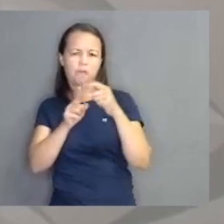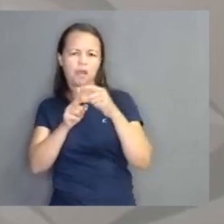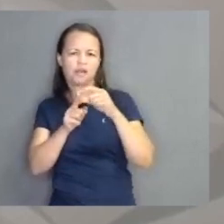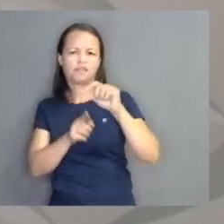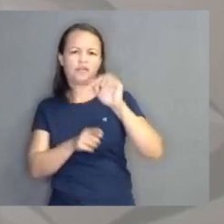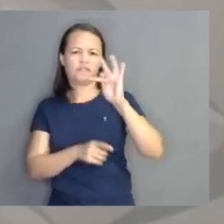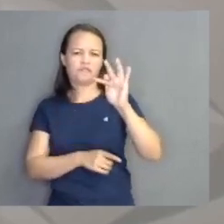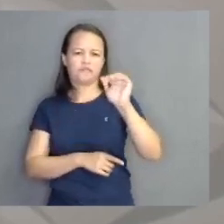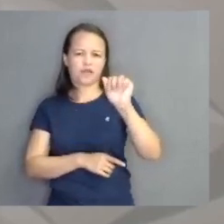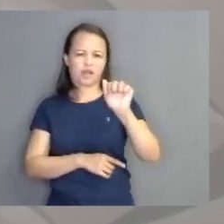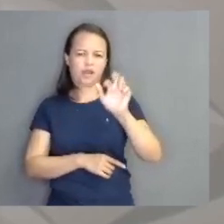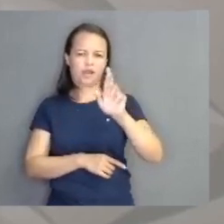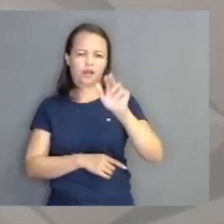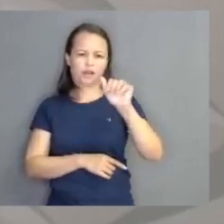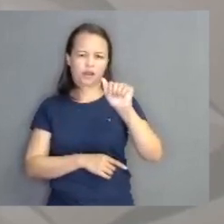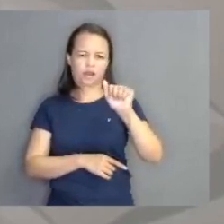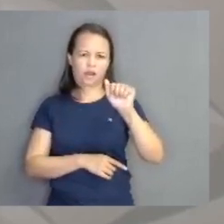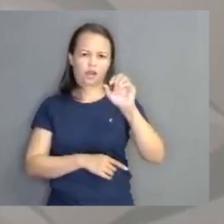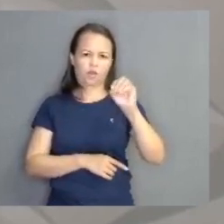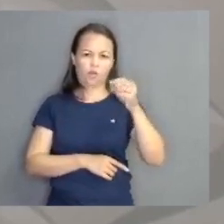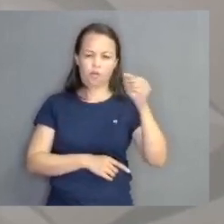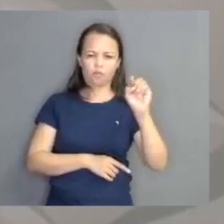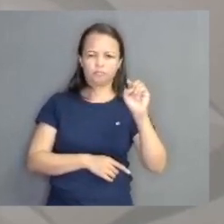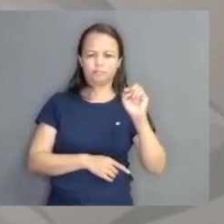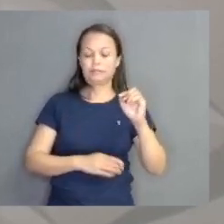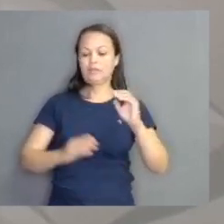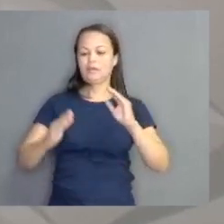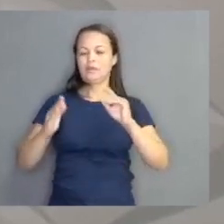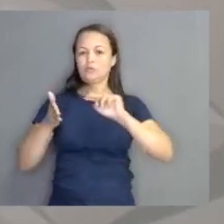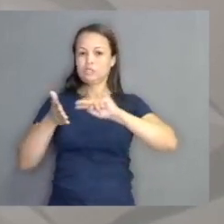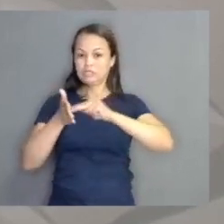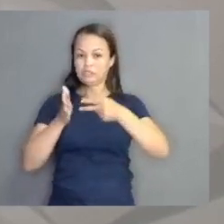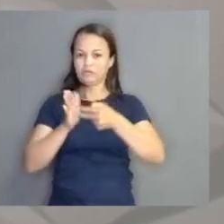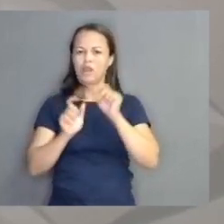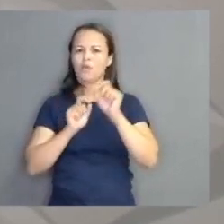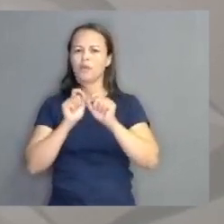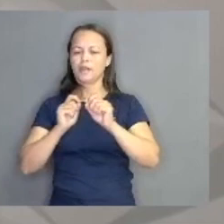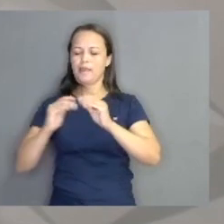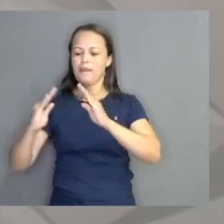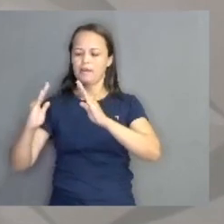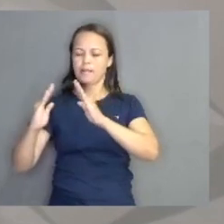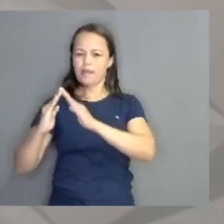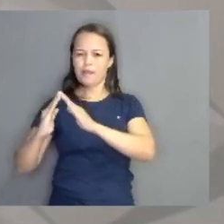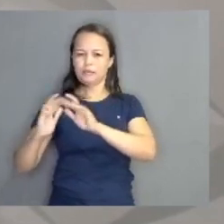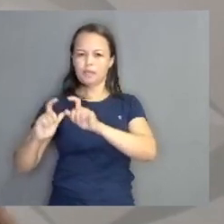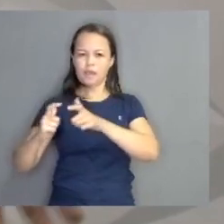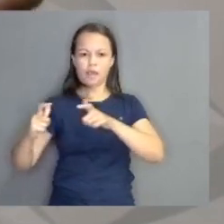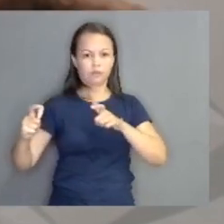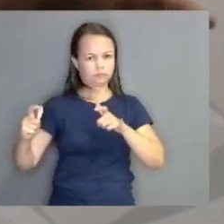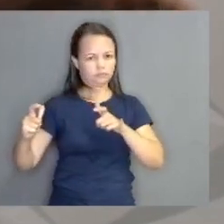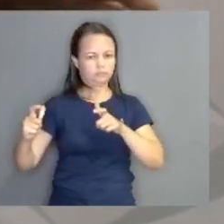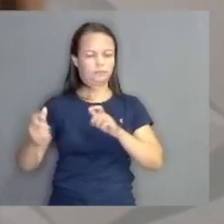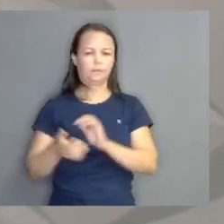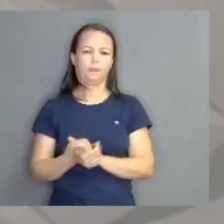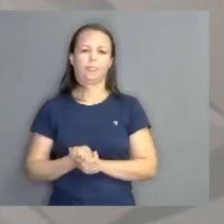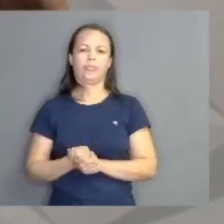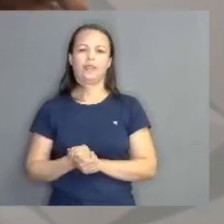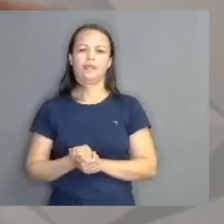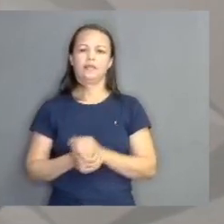Casa grande, tá? Casa grande. Por quê? É ele que